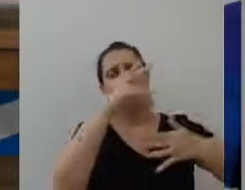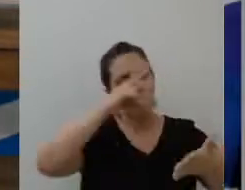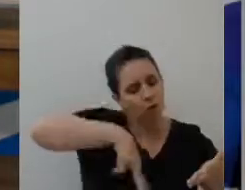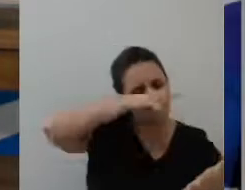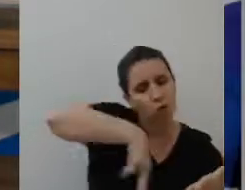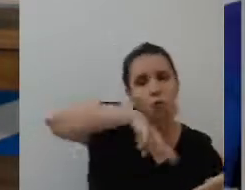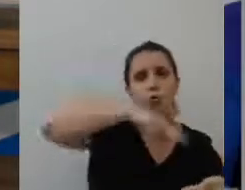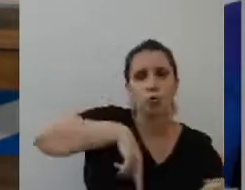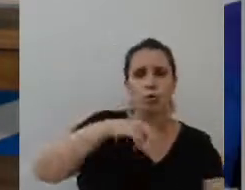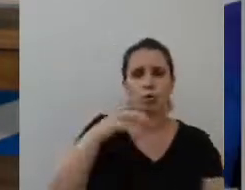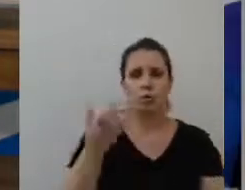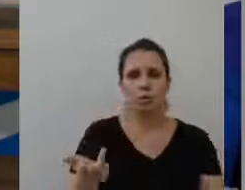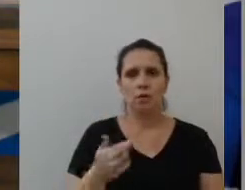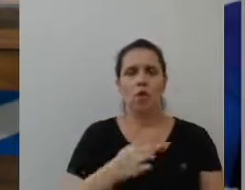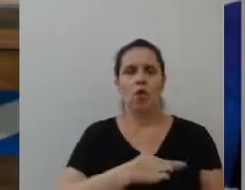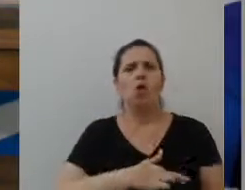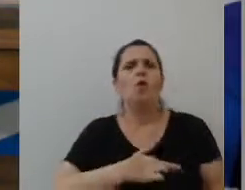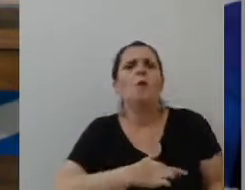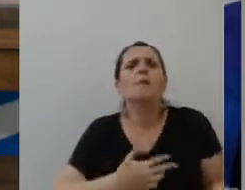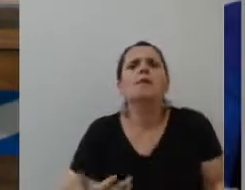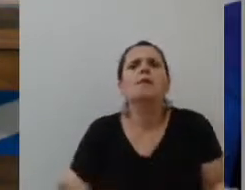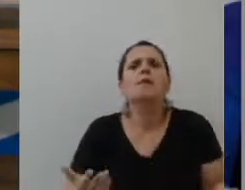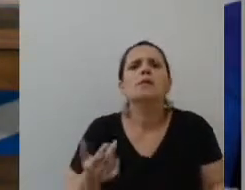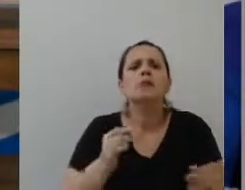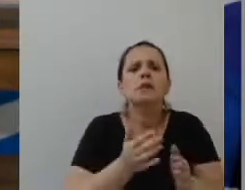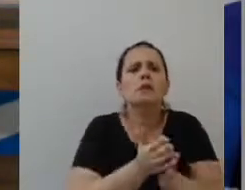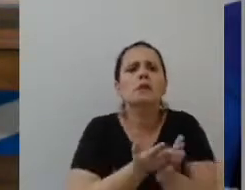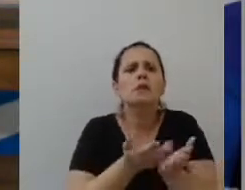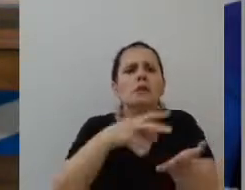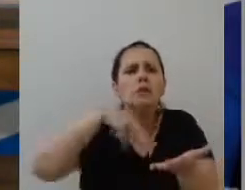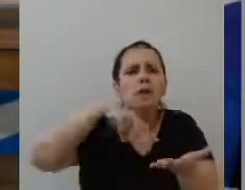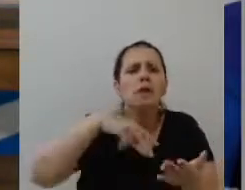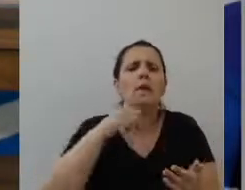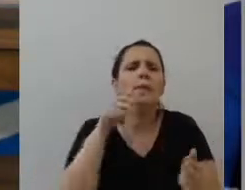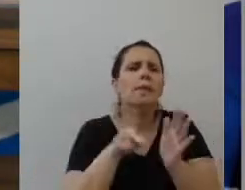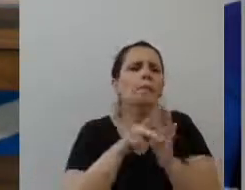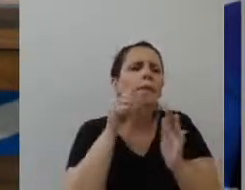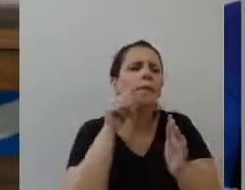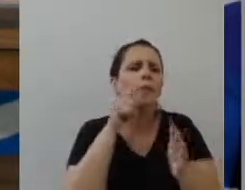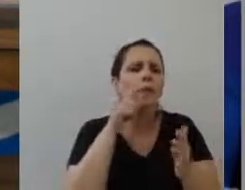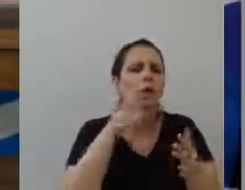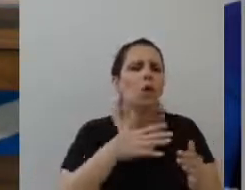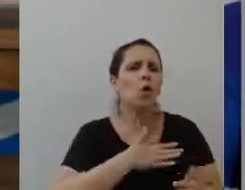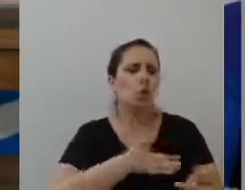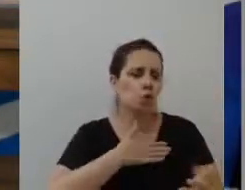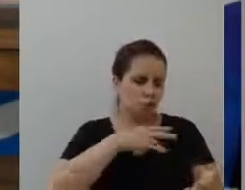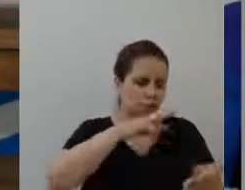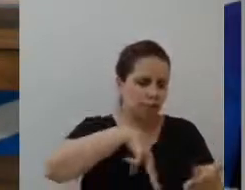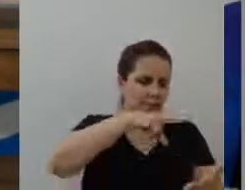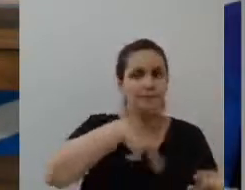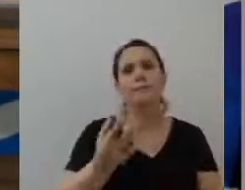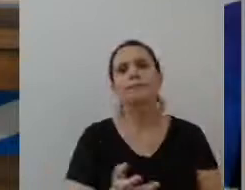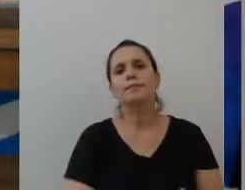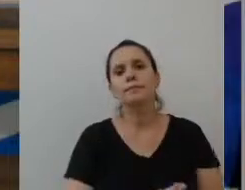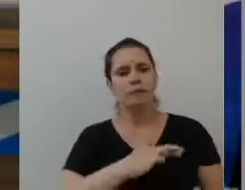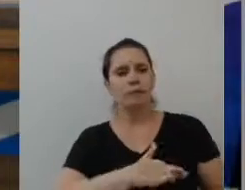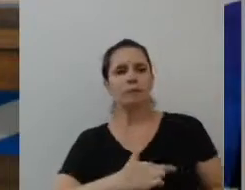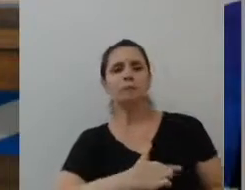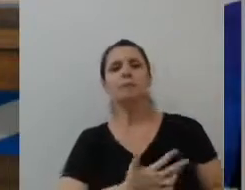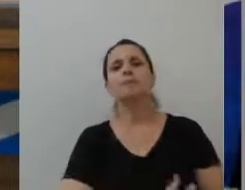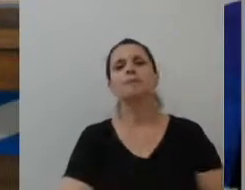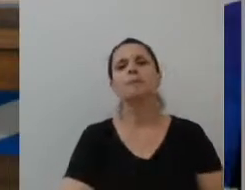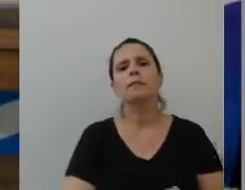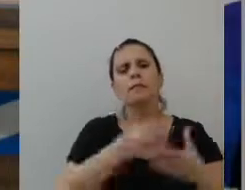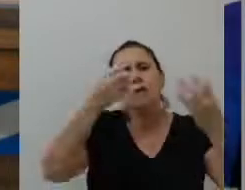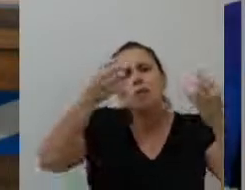leitura, tanto é que os romances de folhetim eram destinados a essas mulheres, em especial o público feminino. Me explica um pouco